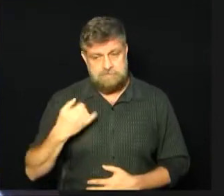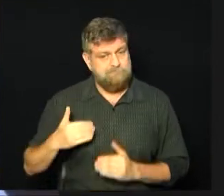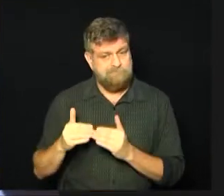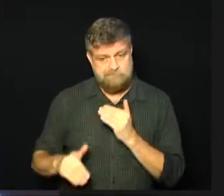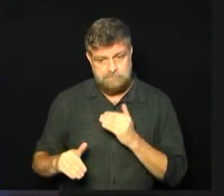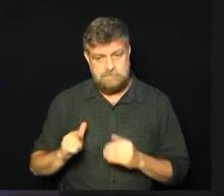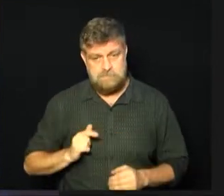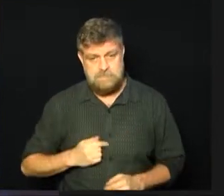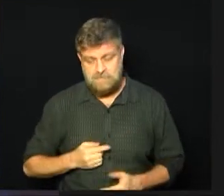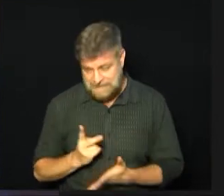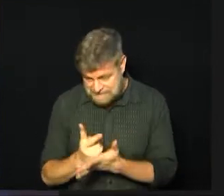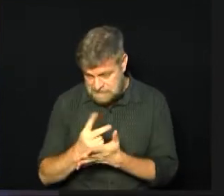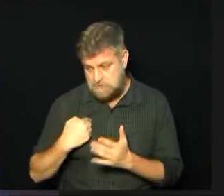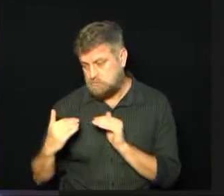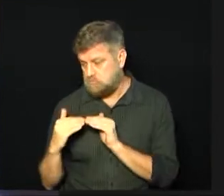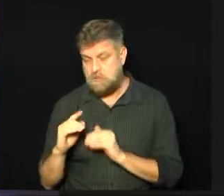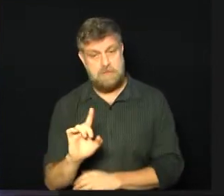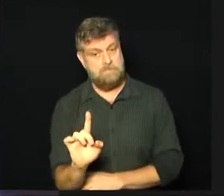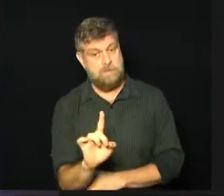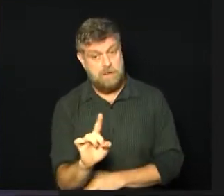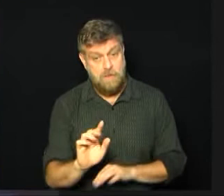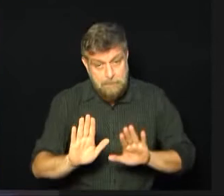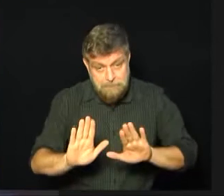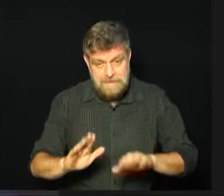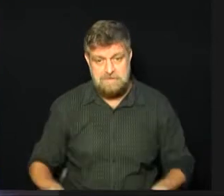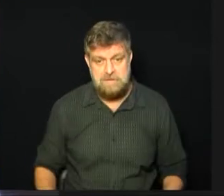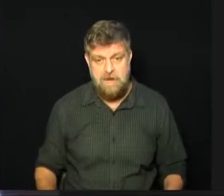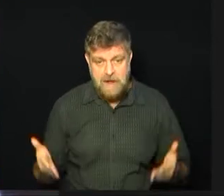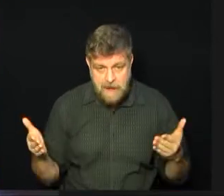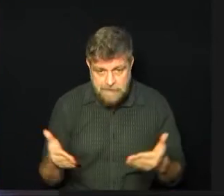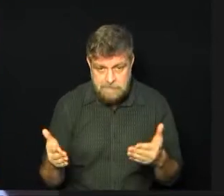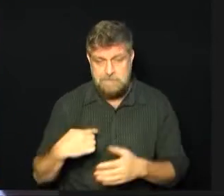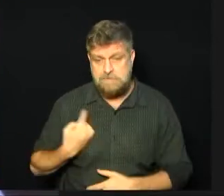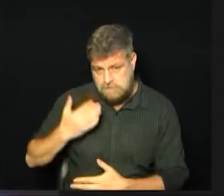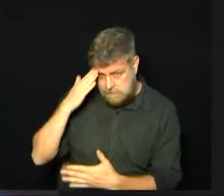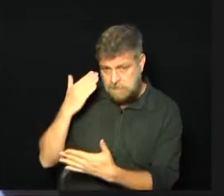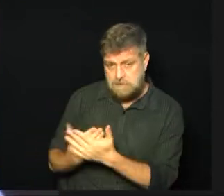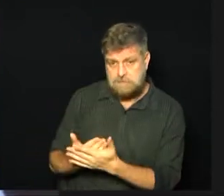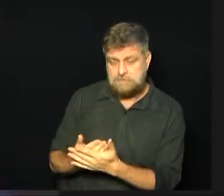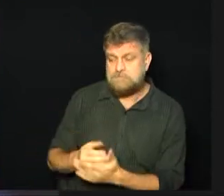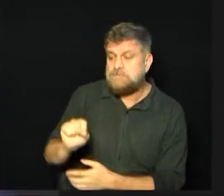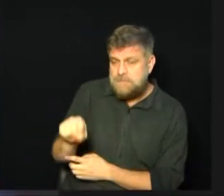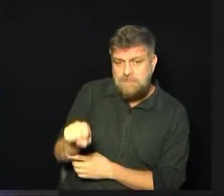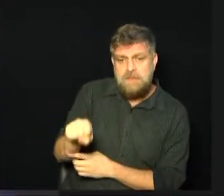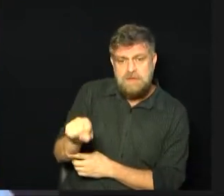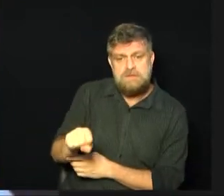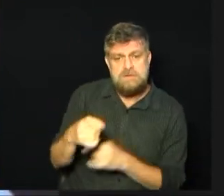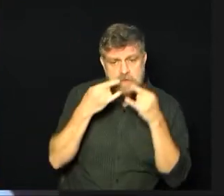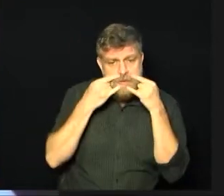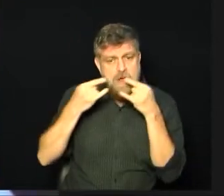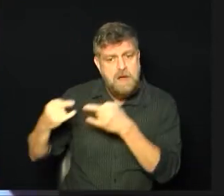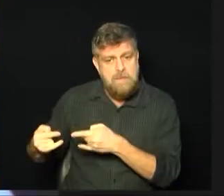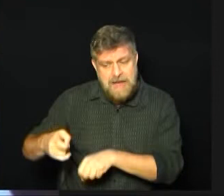que nem sempre a gente concorda. No entanto, no momento atual, nós acreditamos que realmente seja uma medida que já está